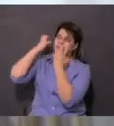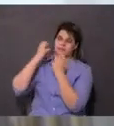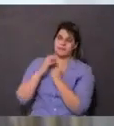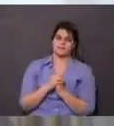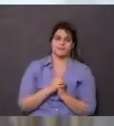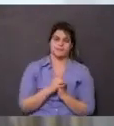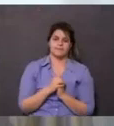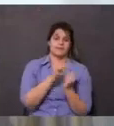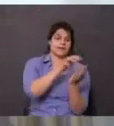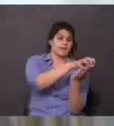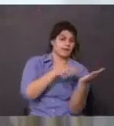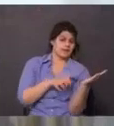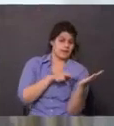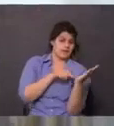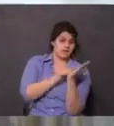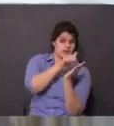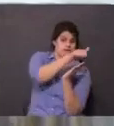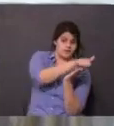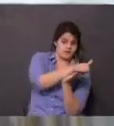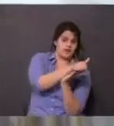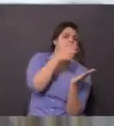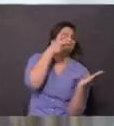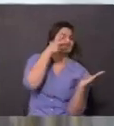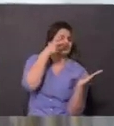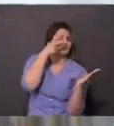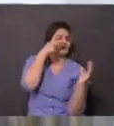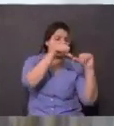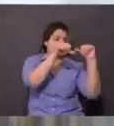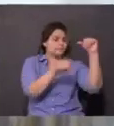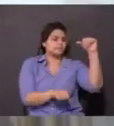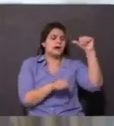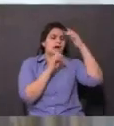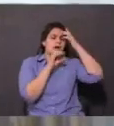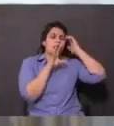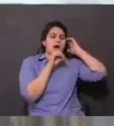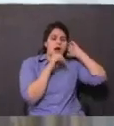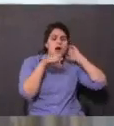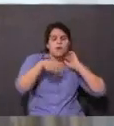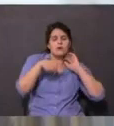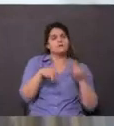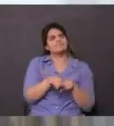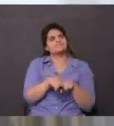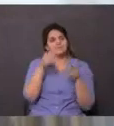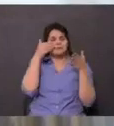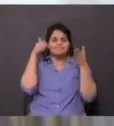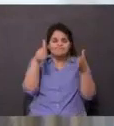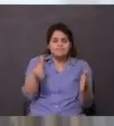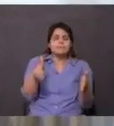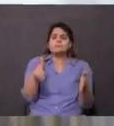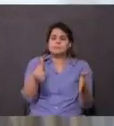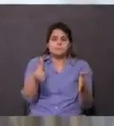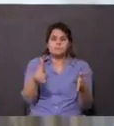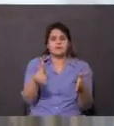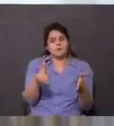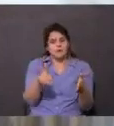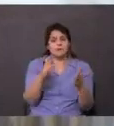O texto do Evangelho que nós escutamos centra-nos hoje na perda e encontro de